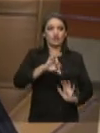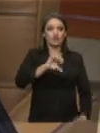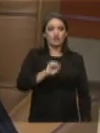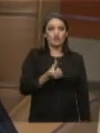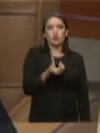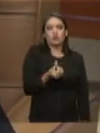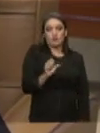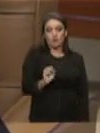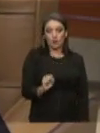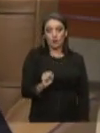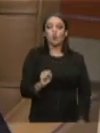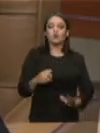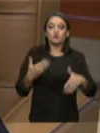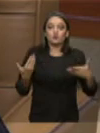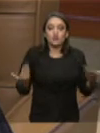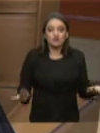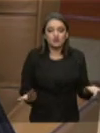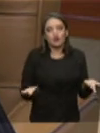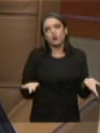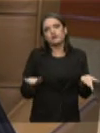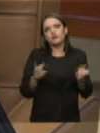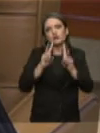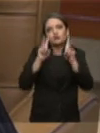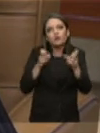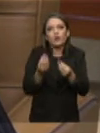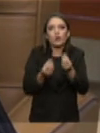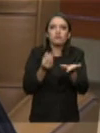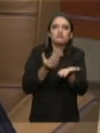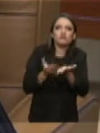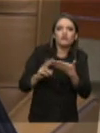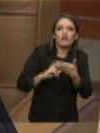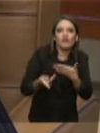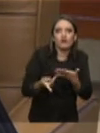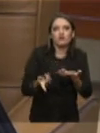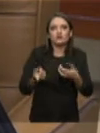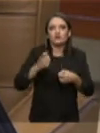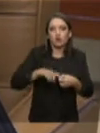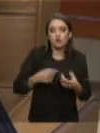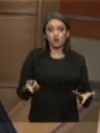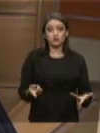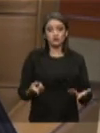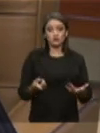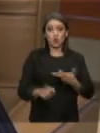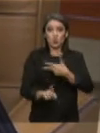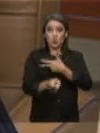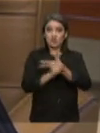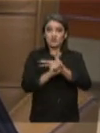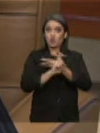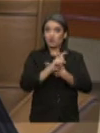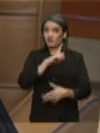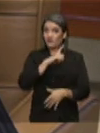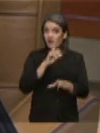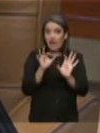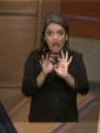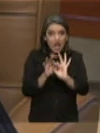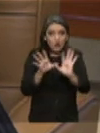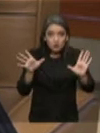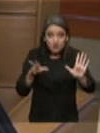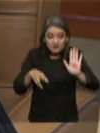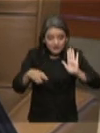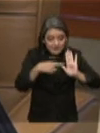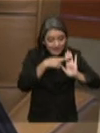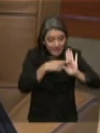a modulação de efeitos, efeito vinculante e tudo mais. Fica o Poder Executivo autorizado a disciplinar as hipóteses